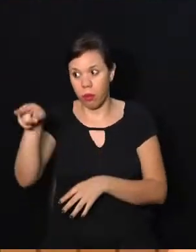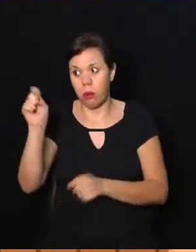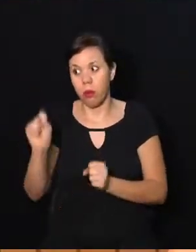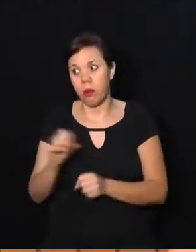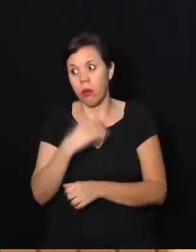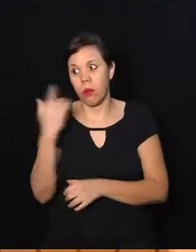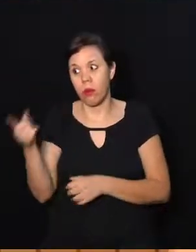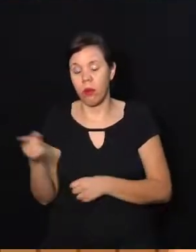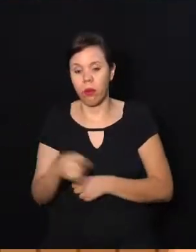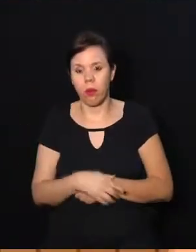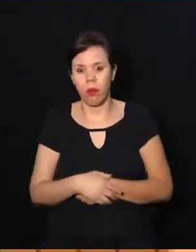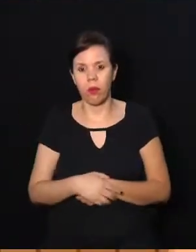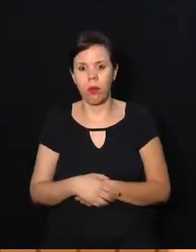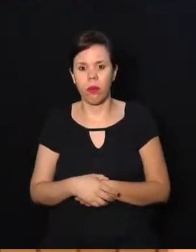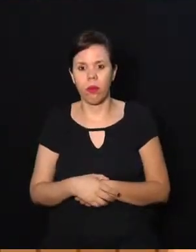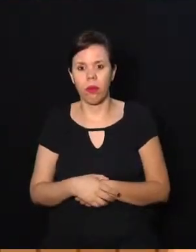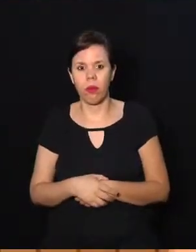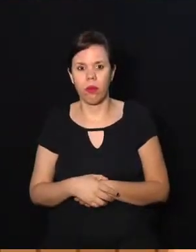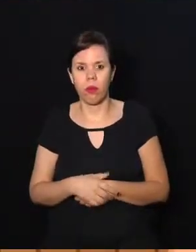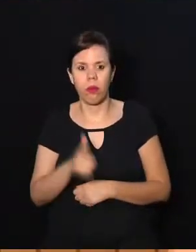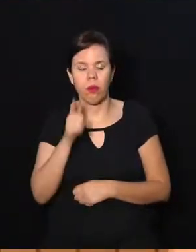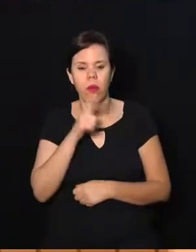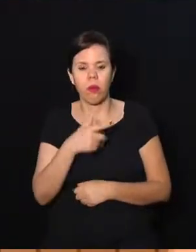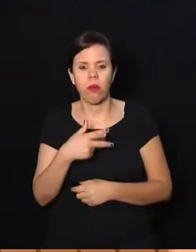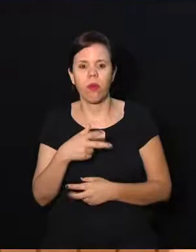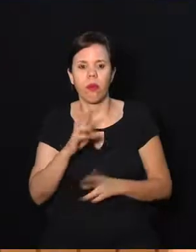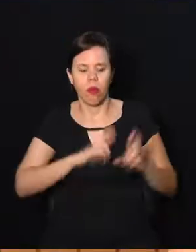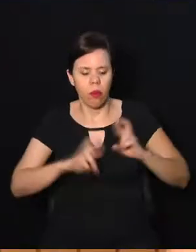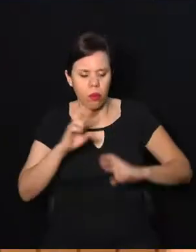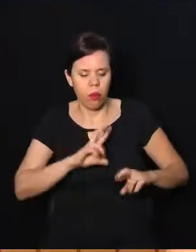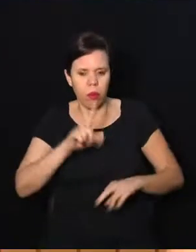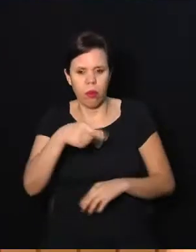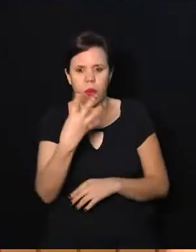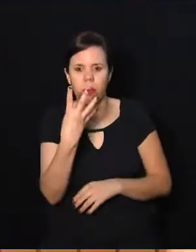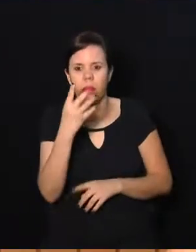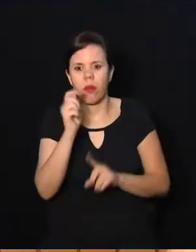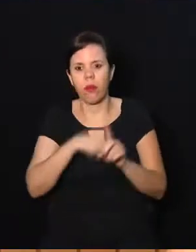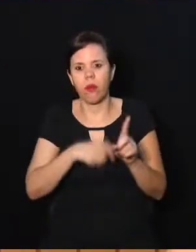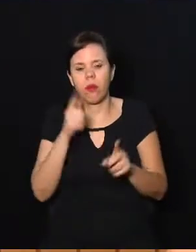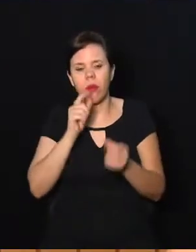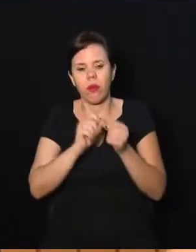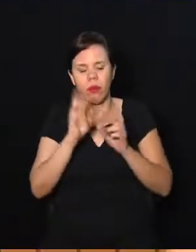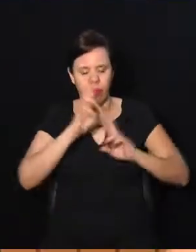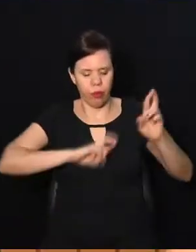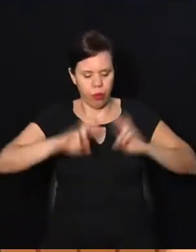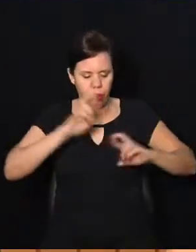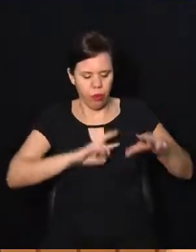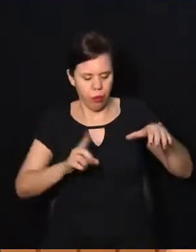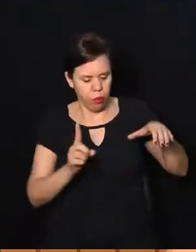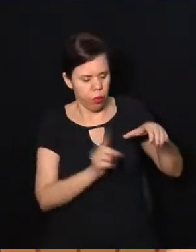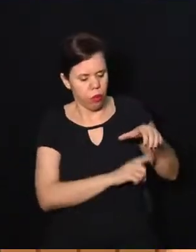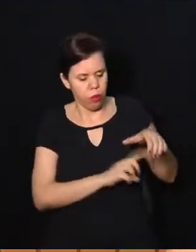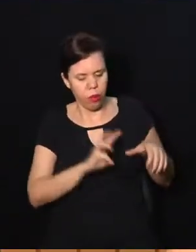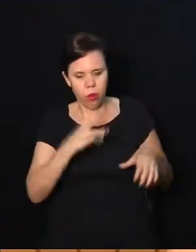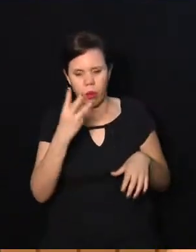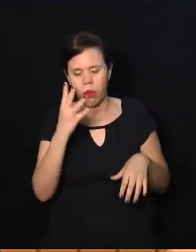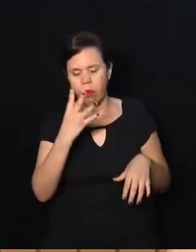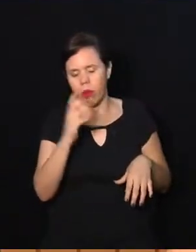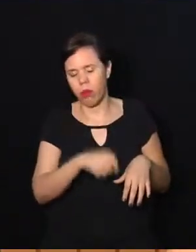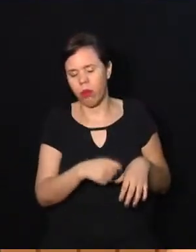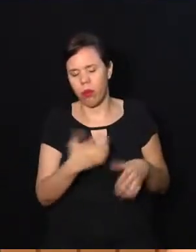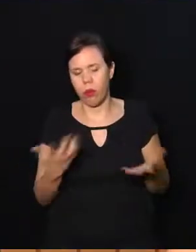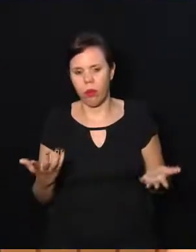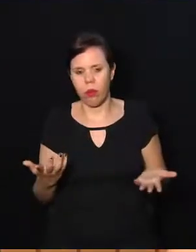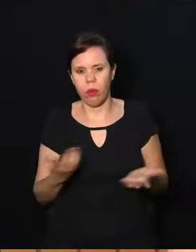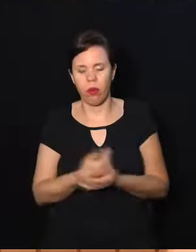morrer. E conseguiu um exame depois de 4 meses, uma consulta depois de 3, 4 meses,